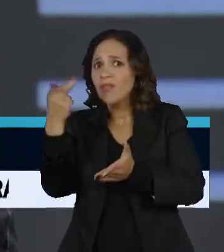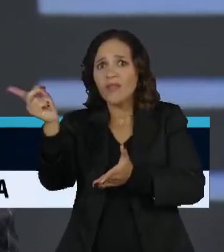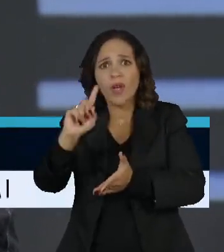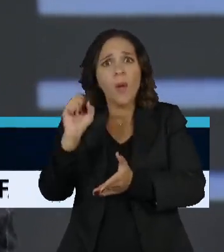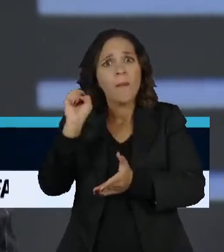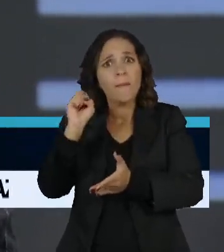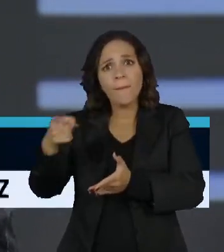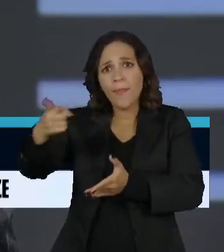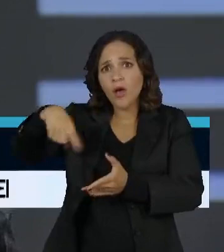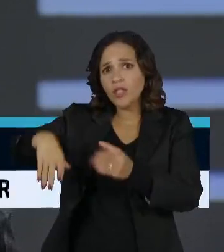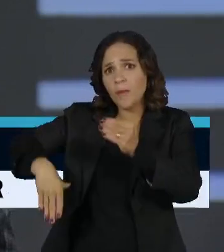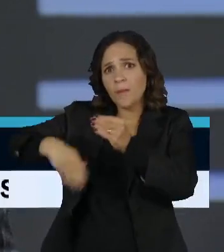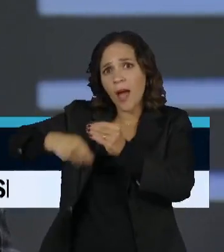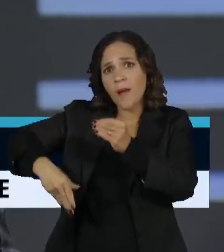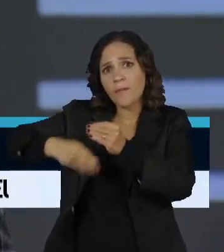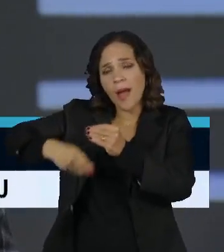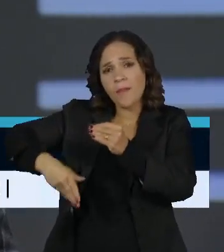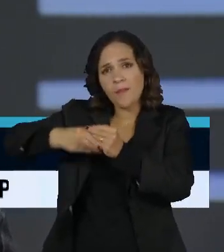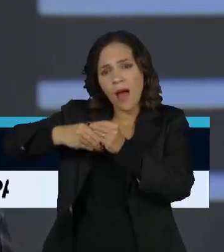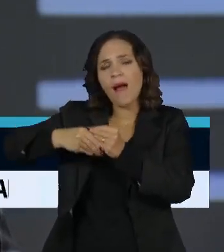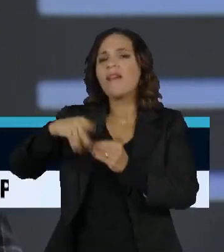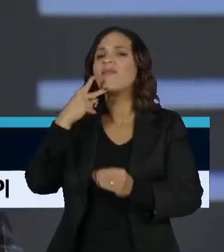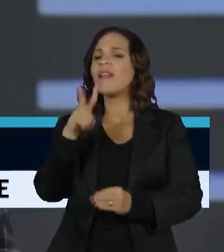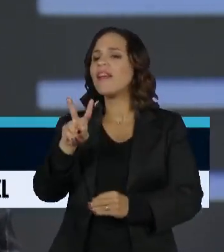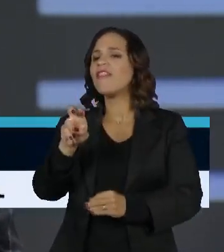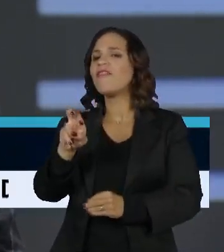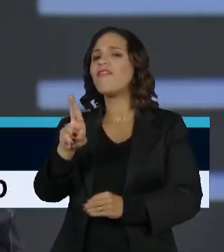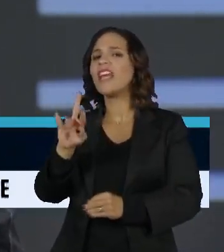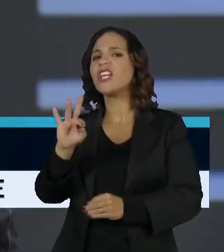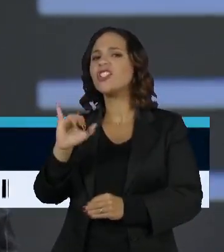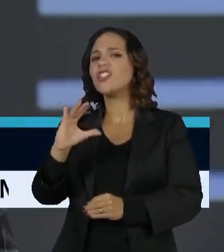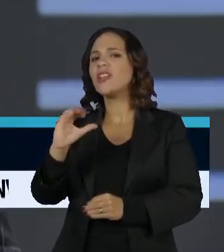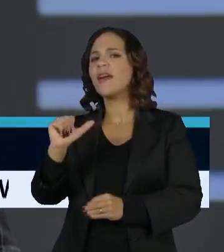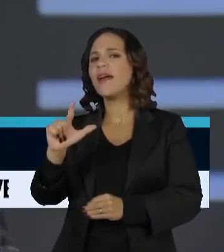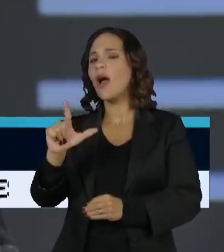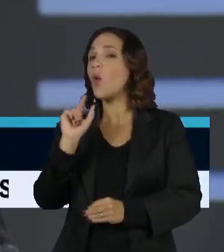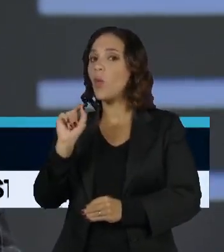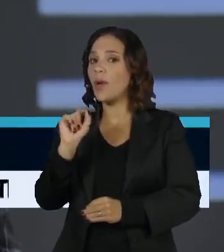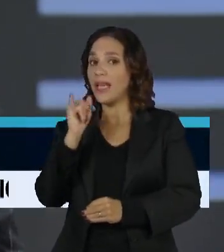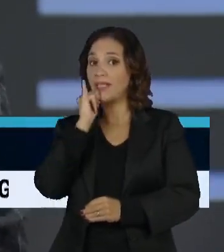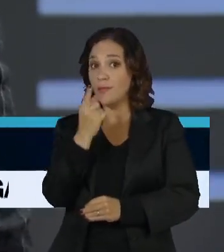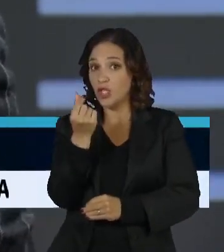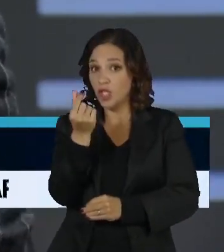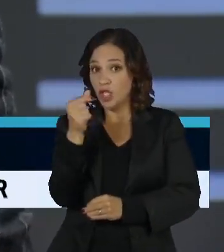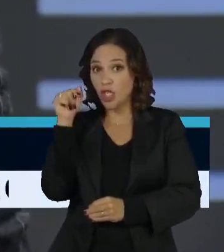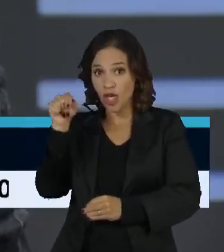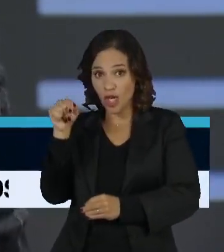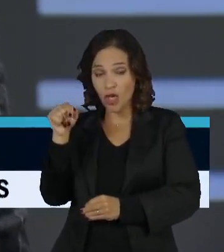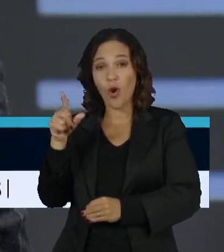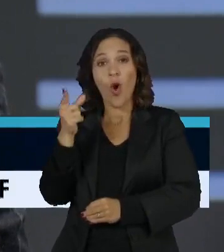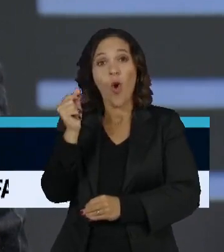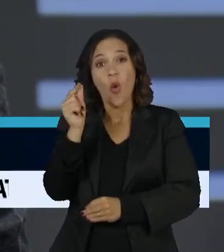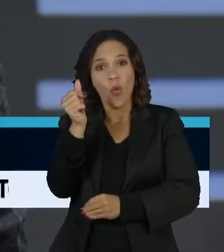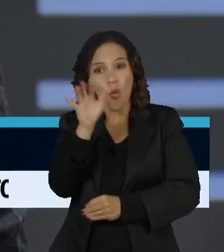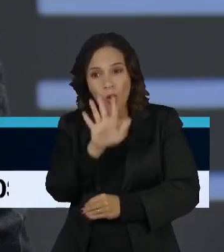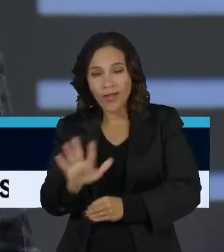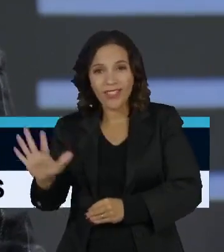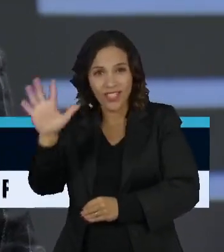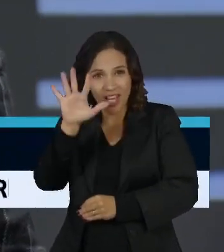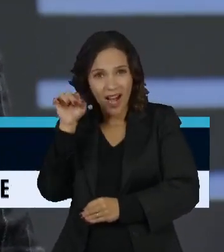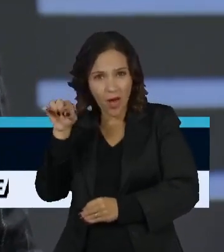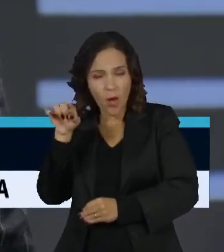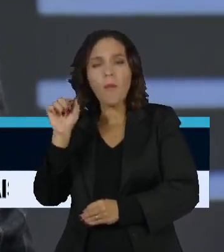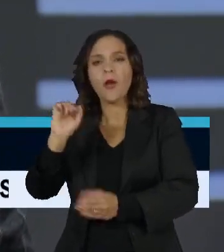a fazer emenda vertical. O que eu chamo de vertical? É dizer que tanto X de dinheiro do orçamento geral será